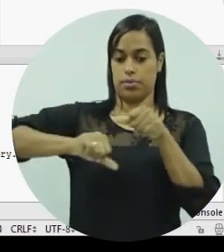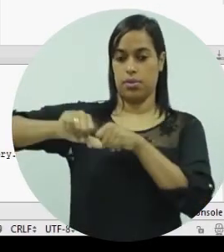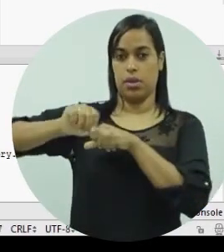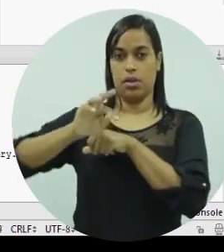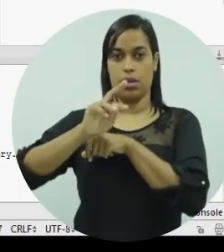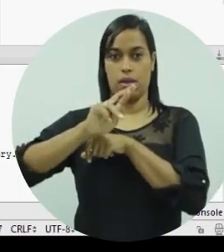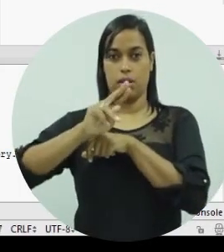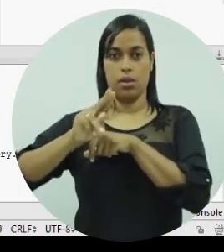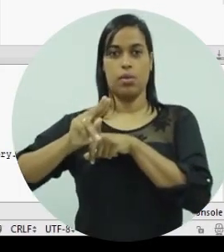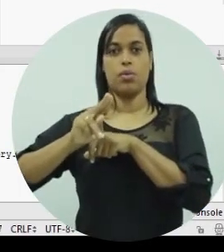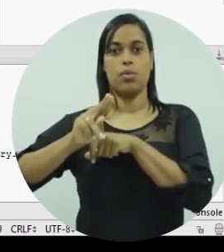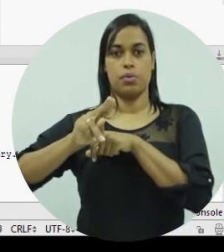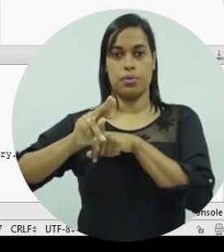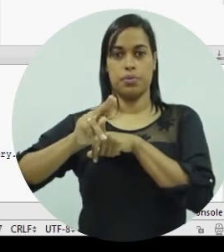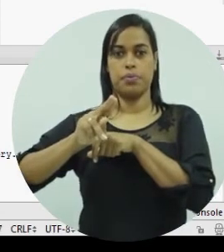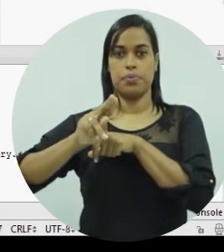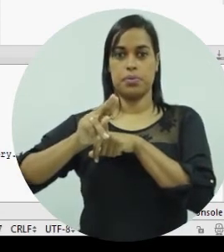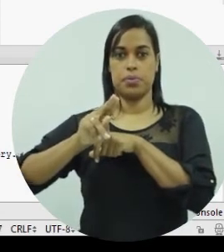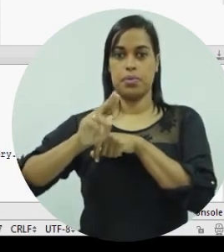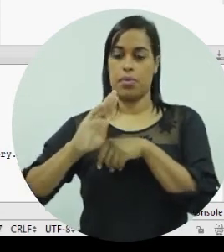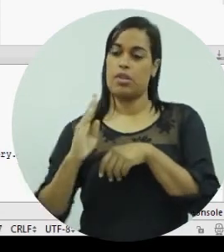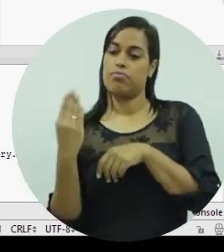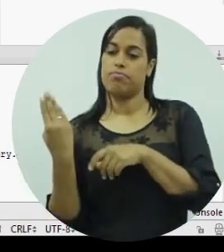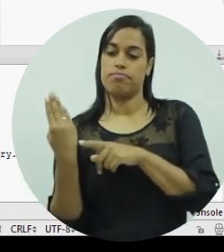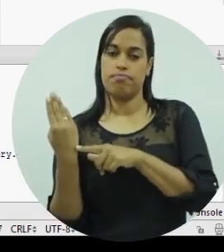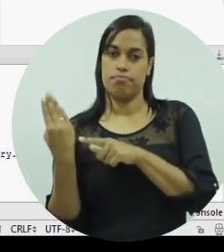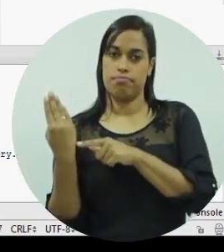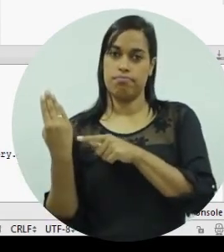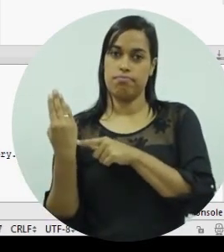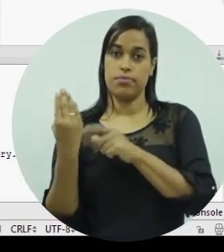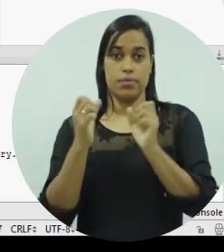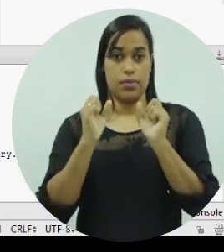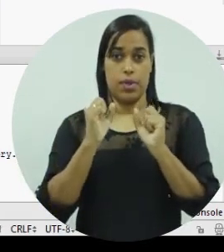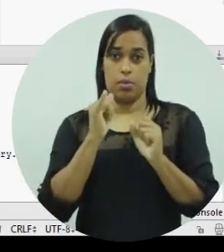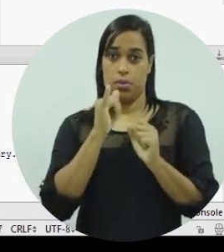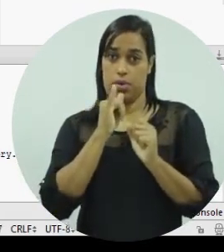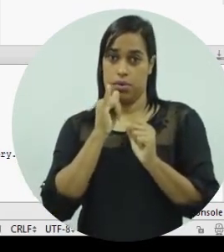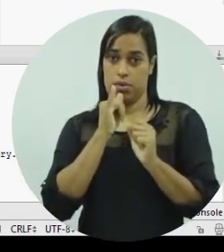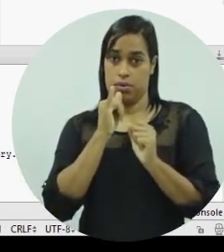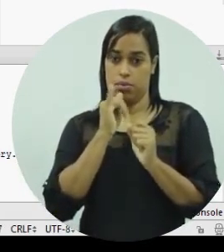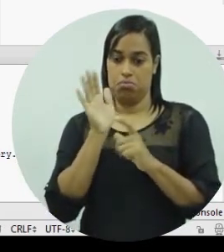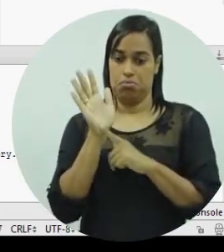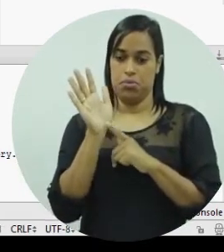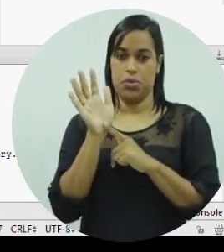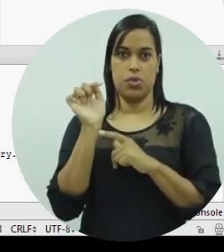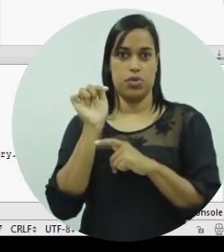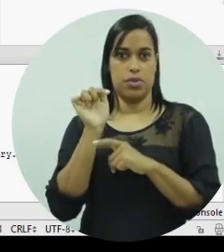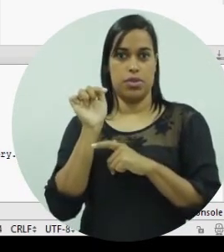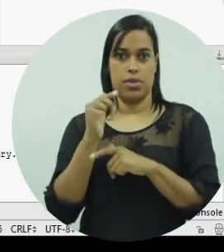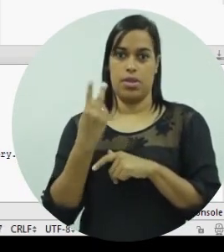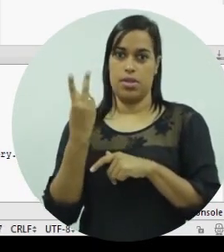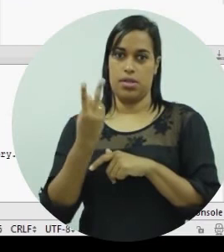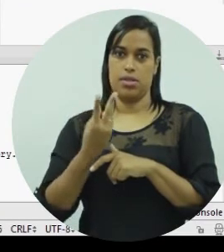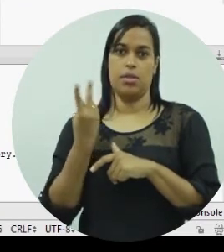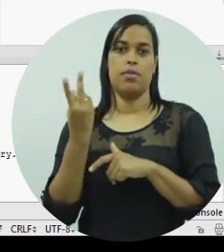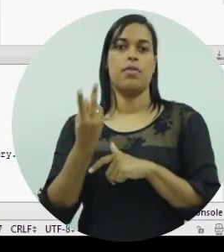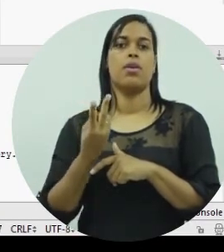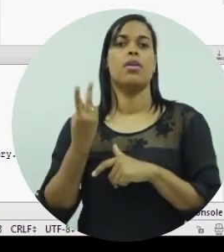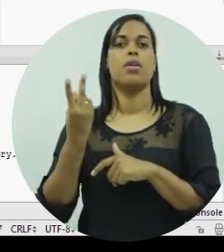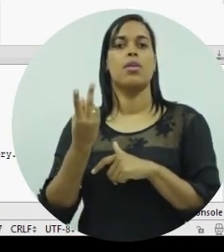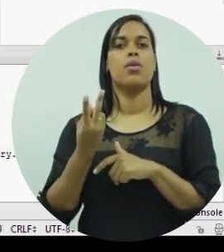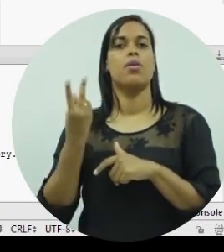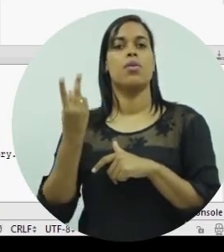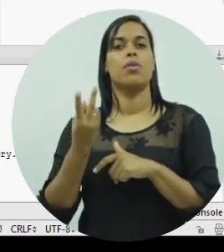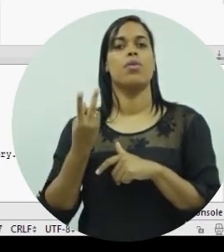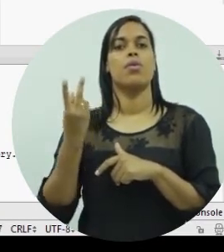agora é false. E eu posso exibir esse valor. Então, aqui eu vou colocar valor,